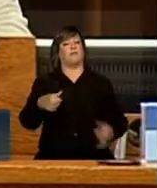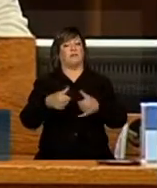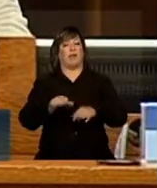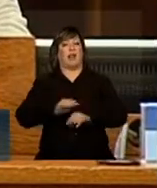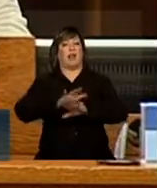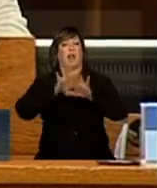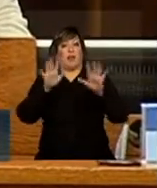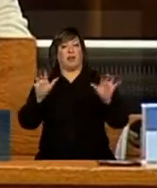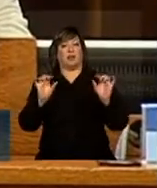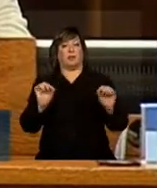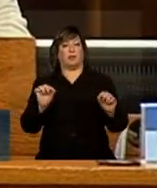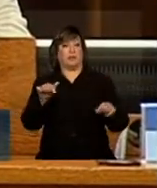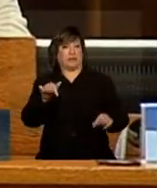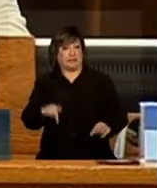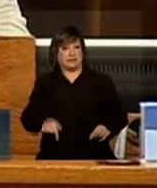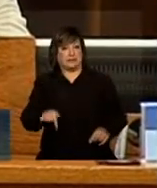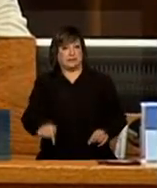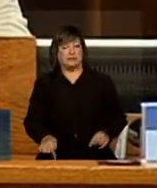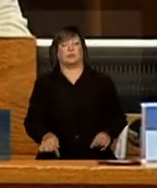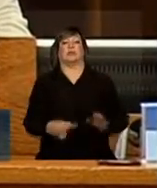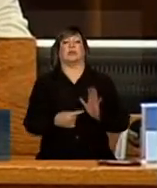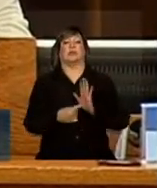O ranking que se coloca,